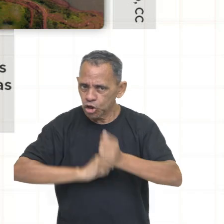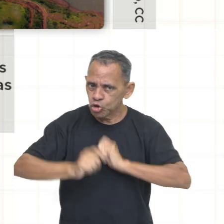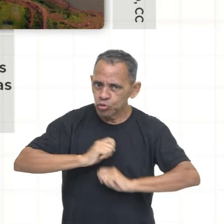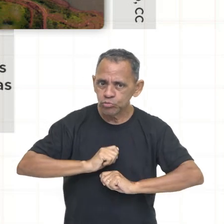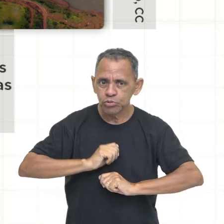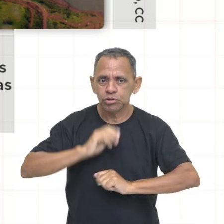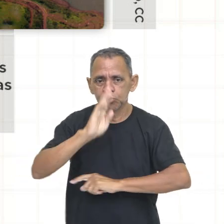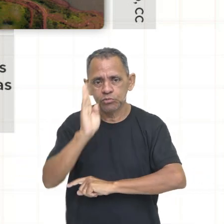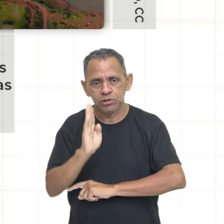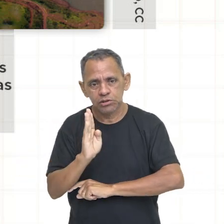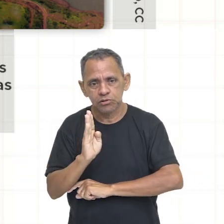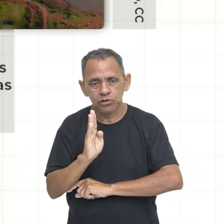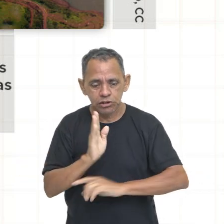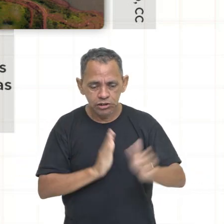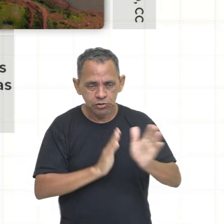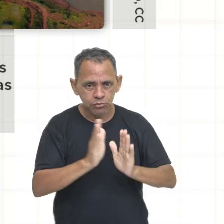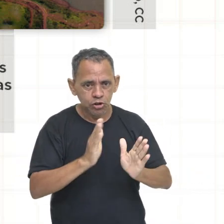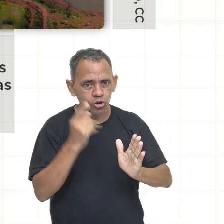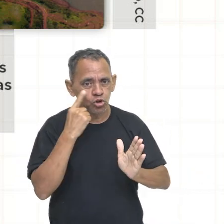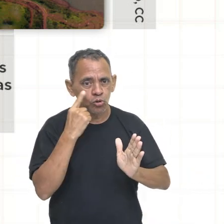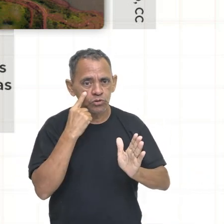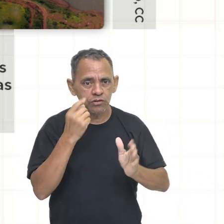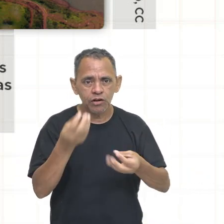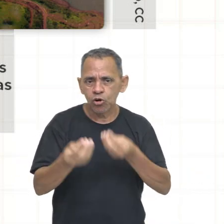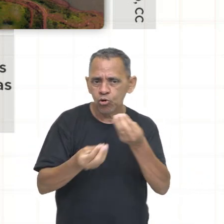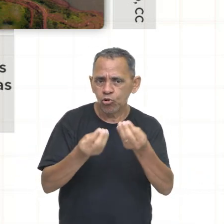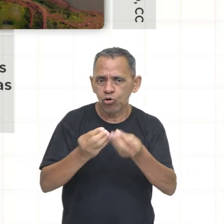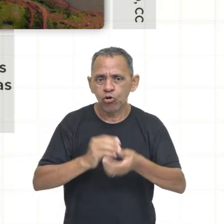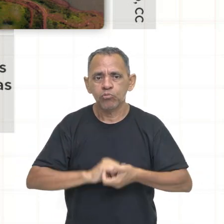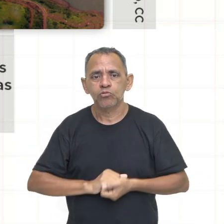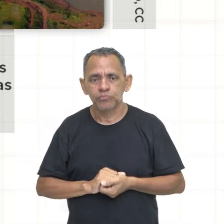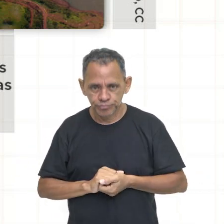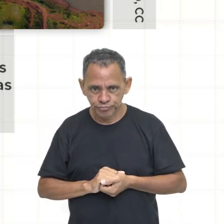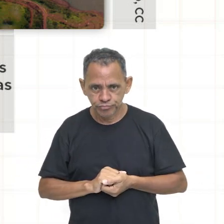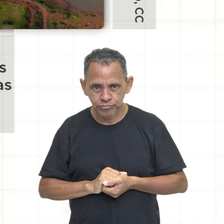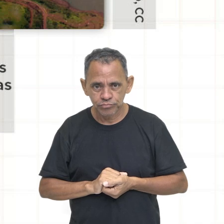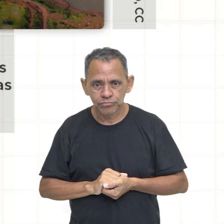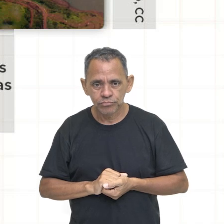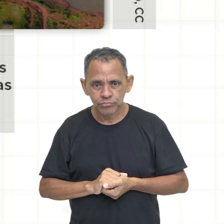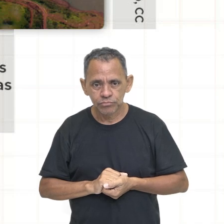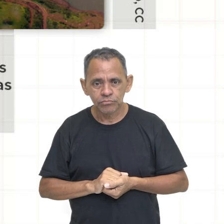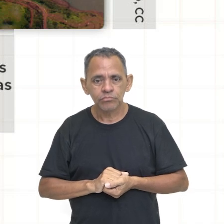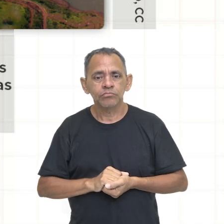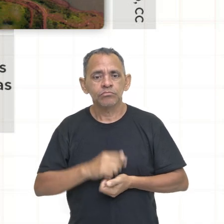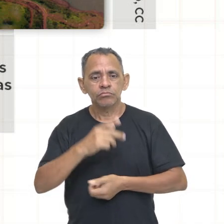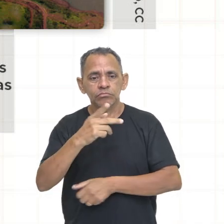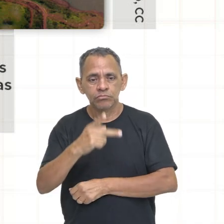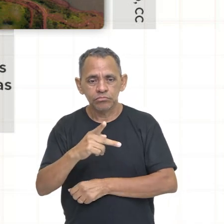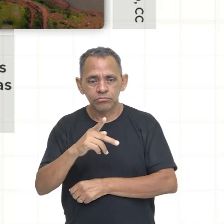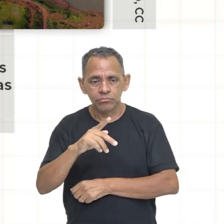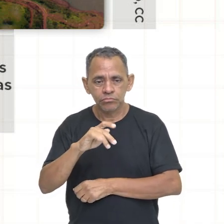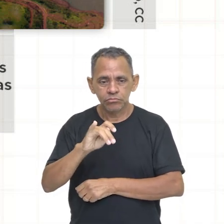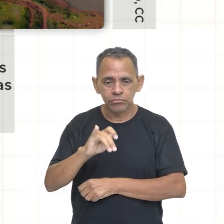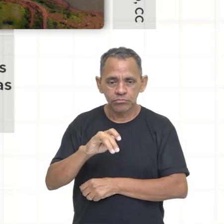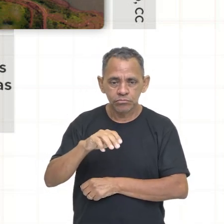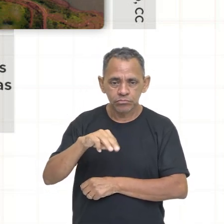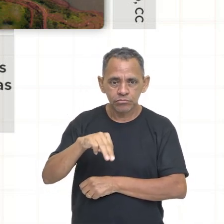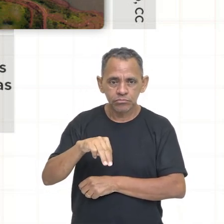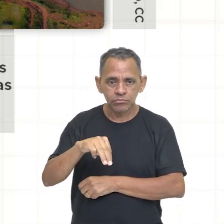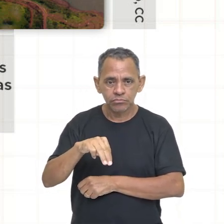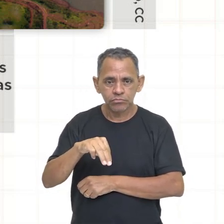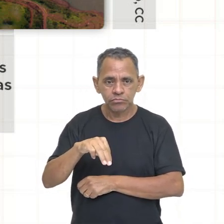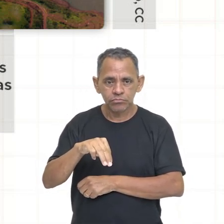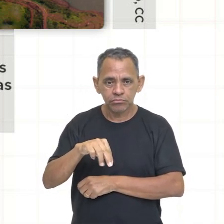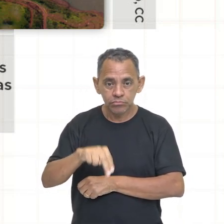vamos observar a questão do Plano de Integração Nacional, que é conhecido como PIN. Esse plano visava